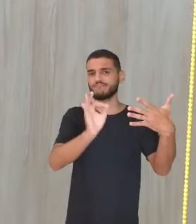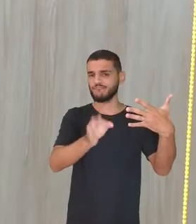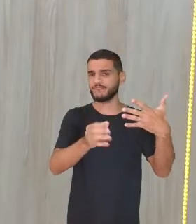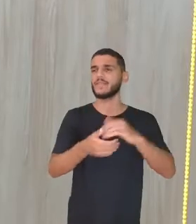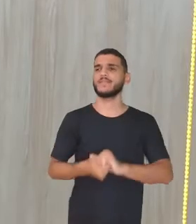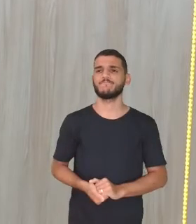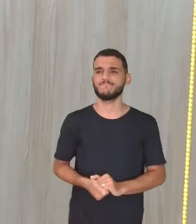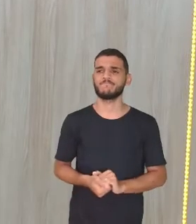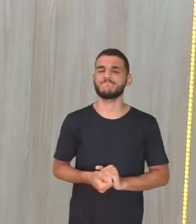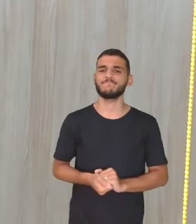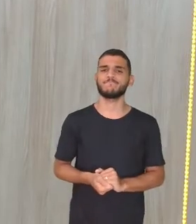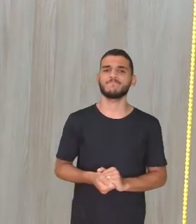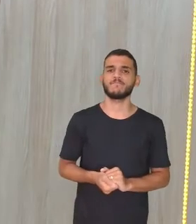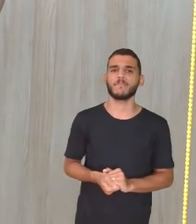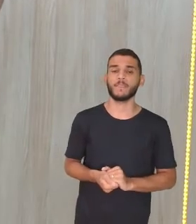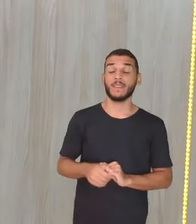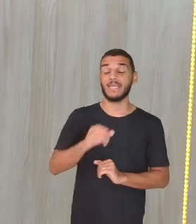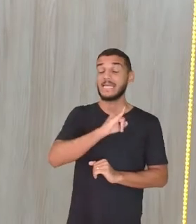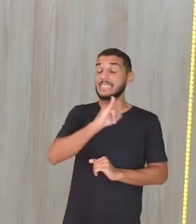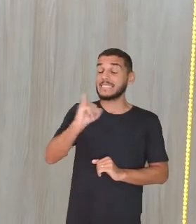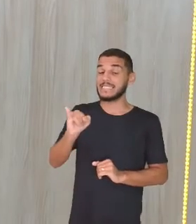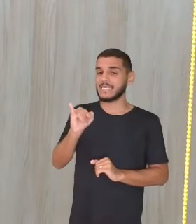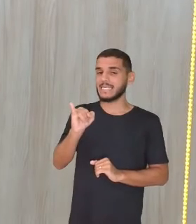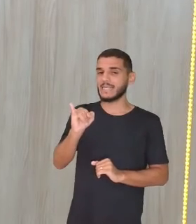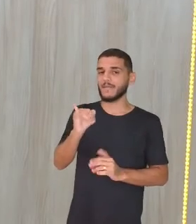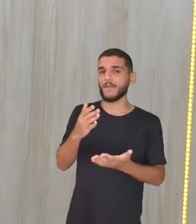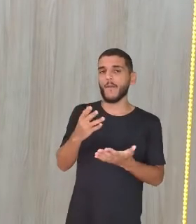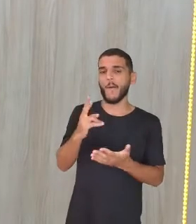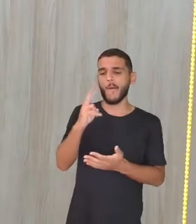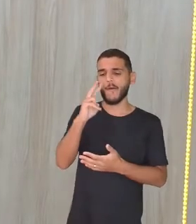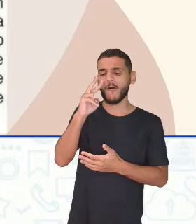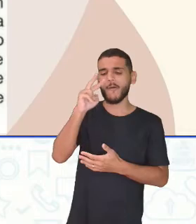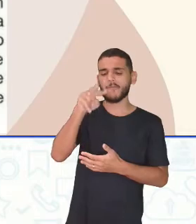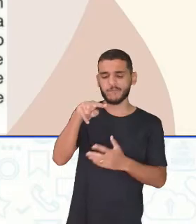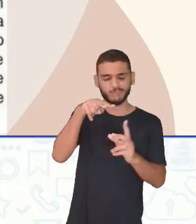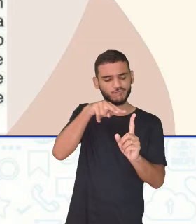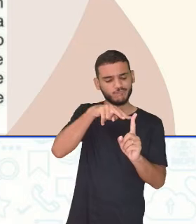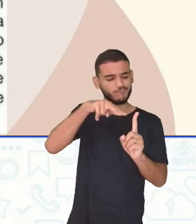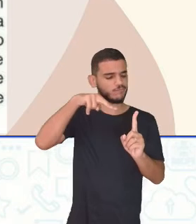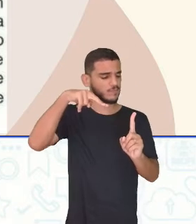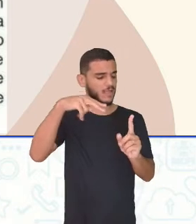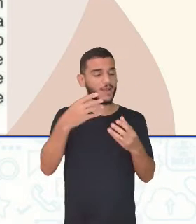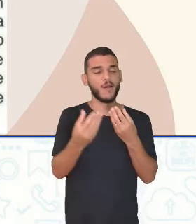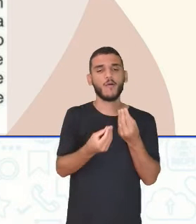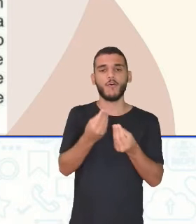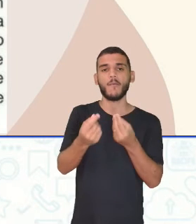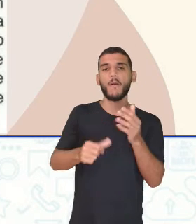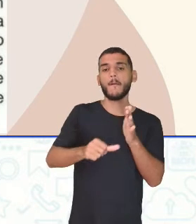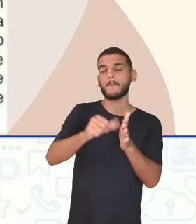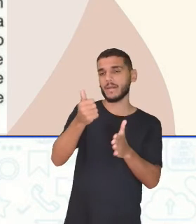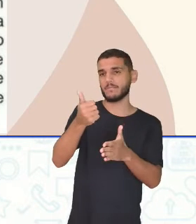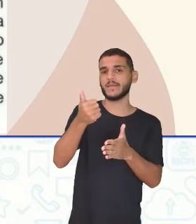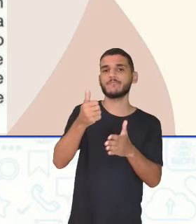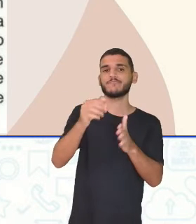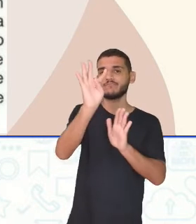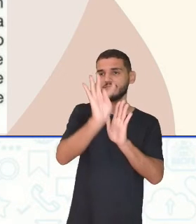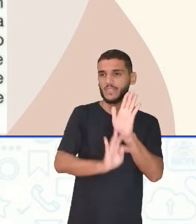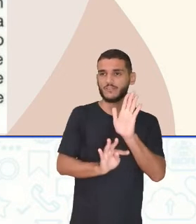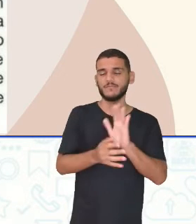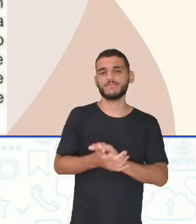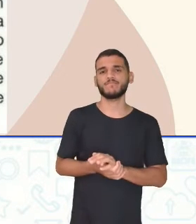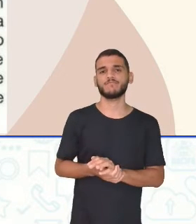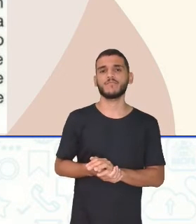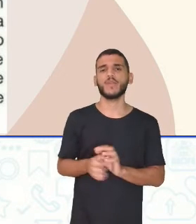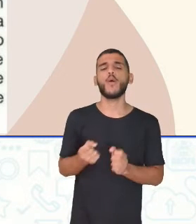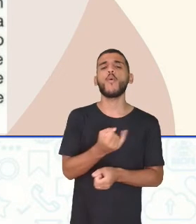eles utilizam. Então, se a gente fosse analisar esse texto, ou então focar aí no texto, a gente analisa o primeiro texto. Quais são os